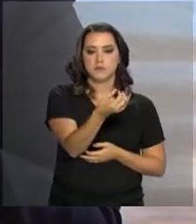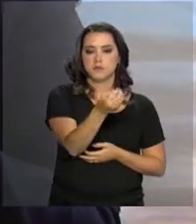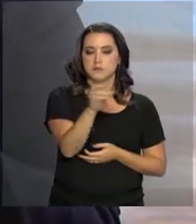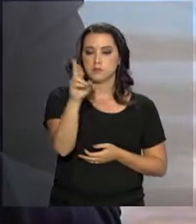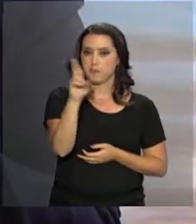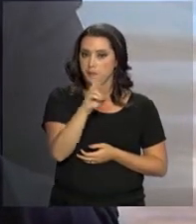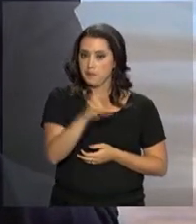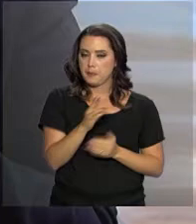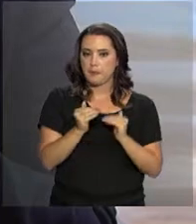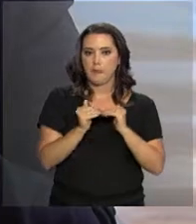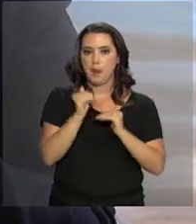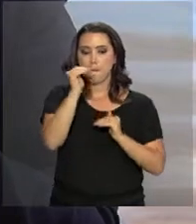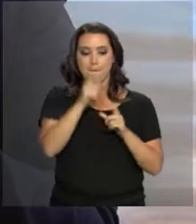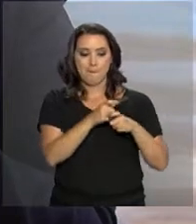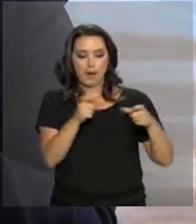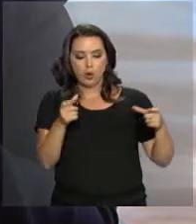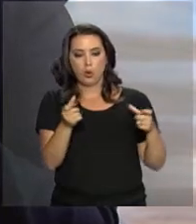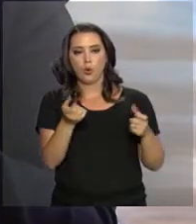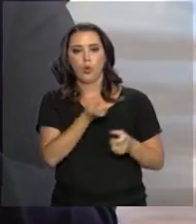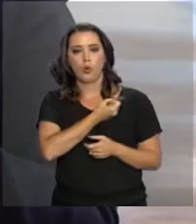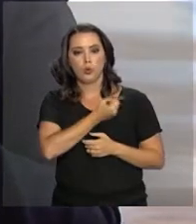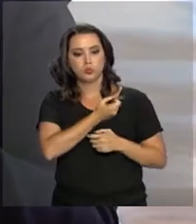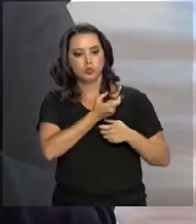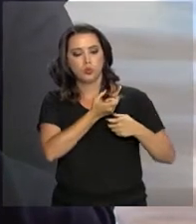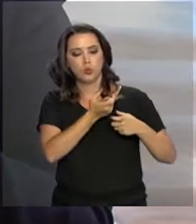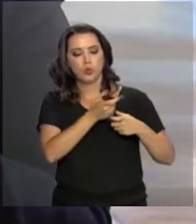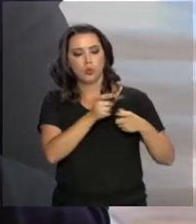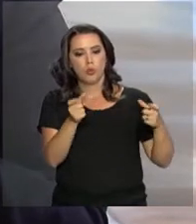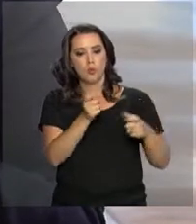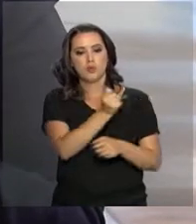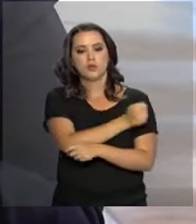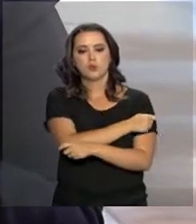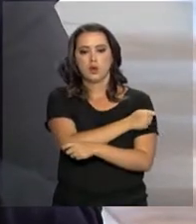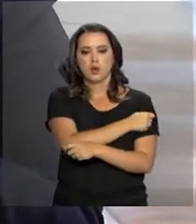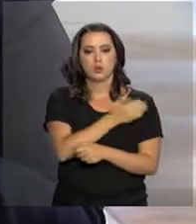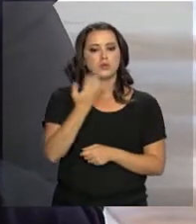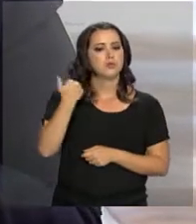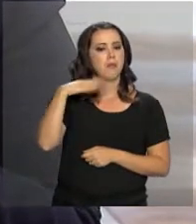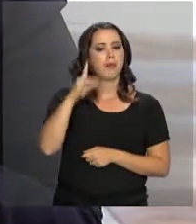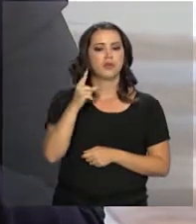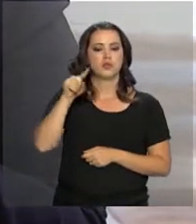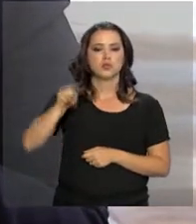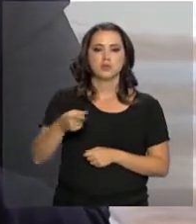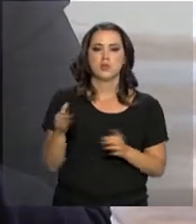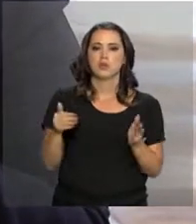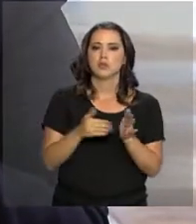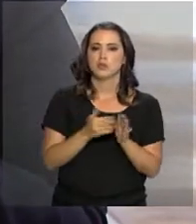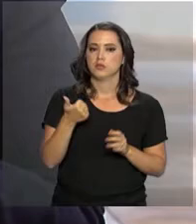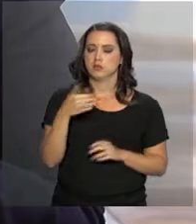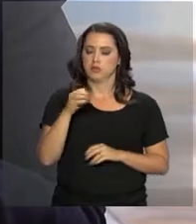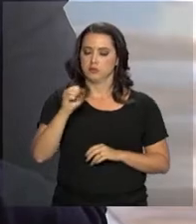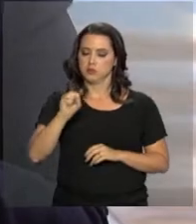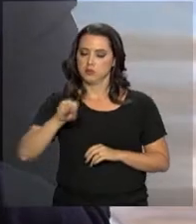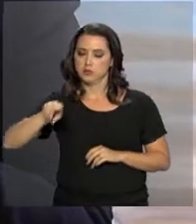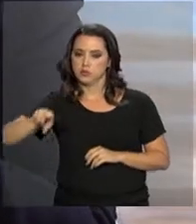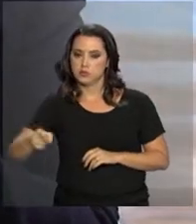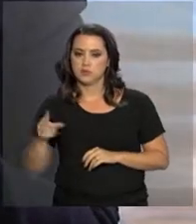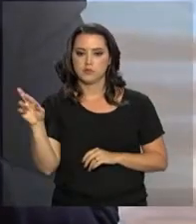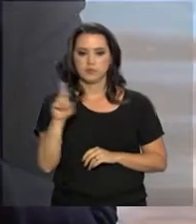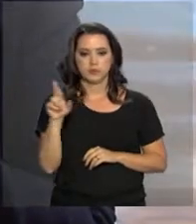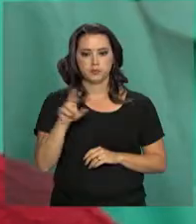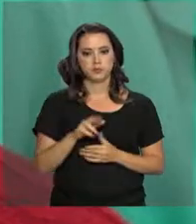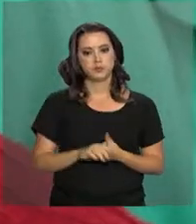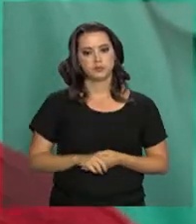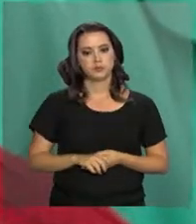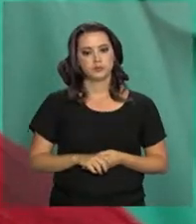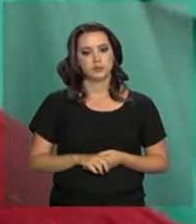9.960. Quanto maior a estrutura, maior o valor. Escolas que têm mais de 1.000 alunos podem receber até R$ 18.000 para essas